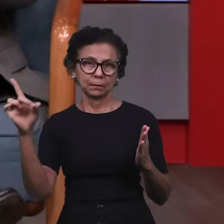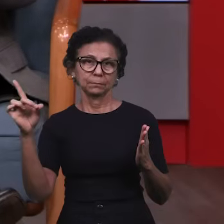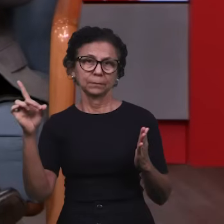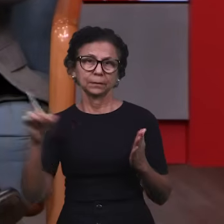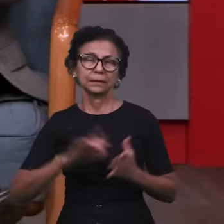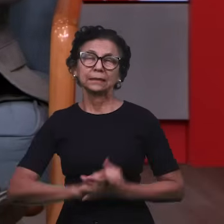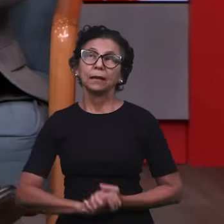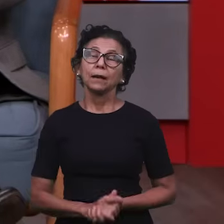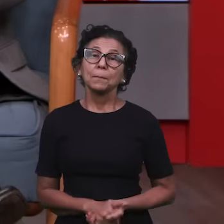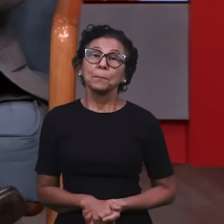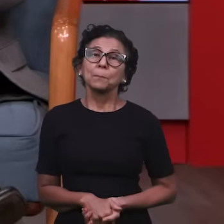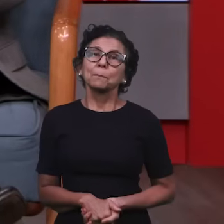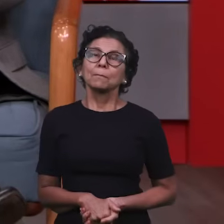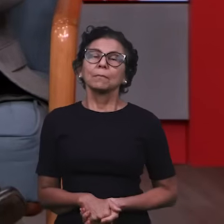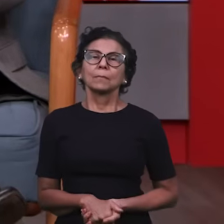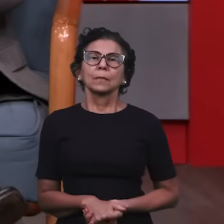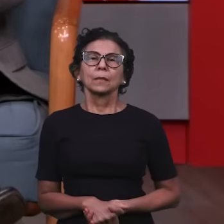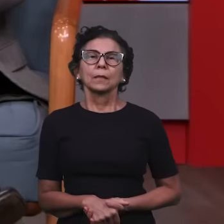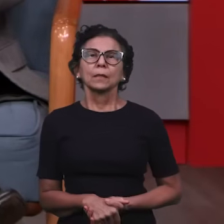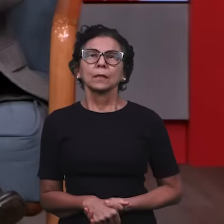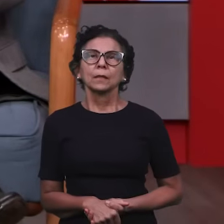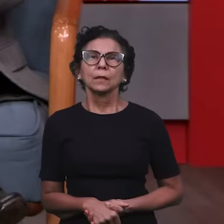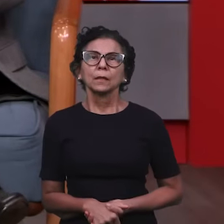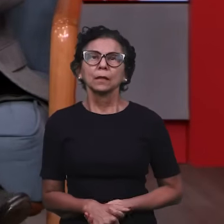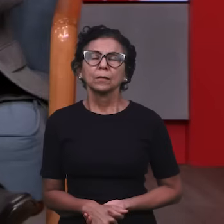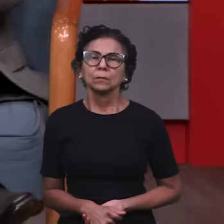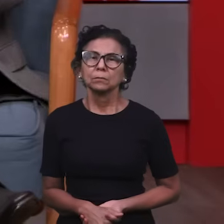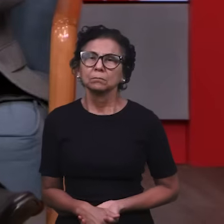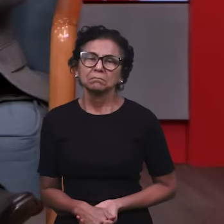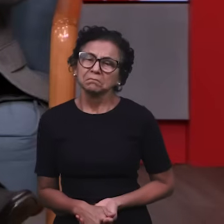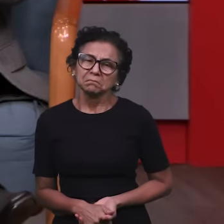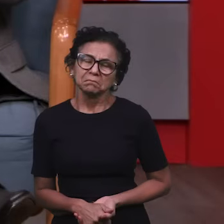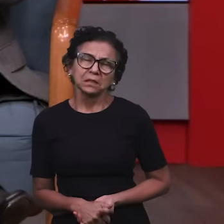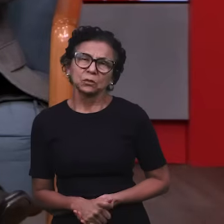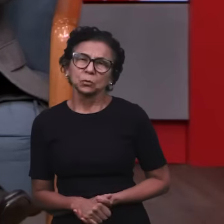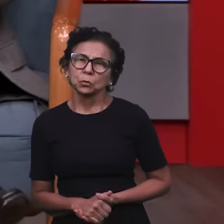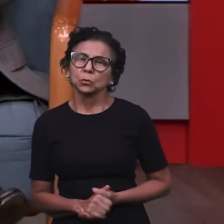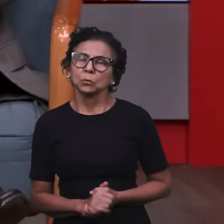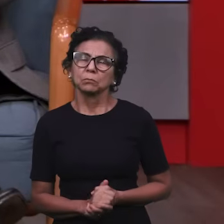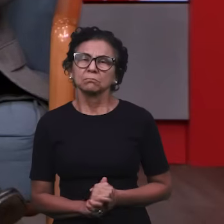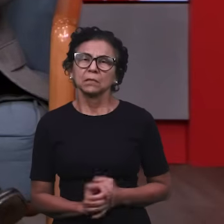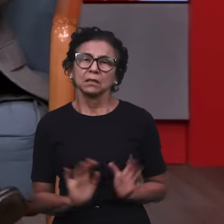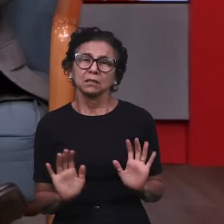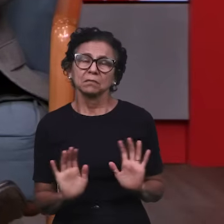forma até bem colocada e ela não atinge o homem, ela atinge a razão.